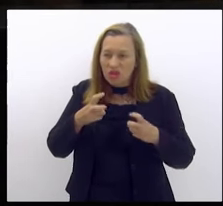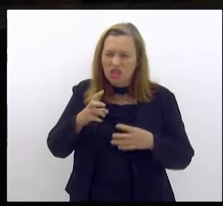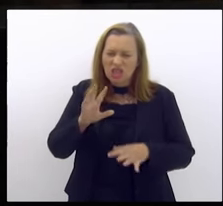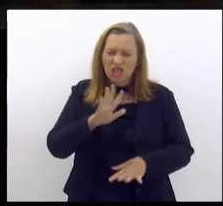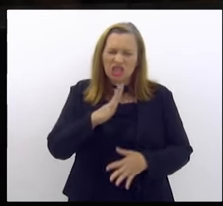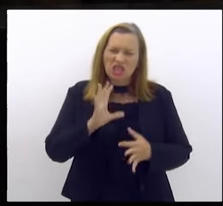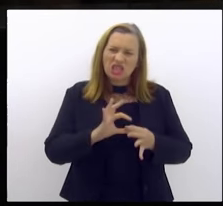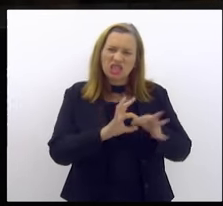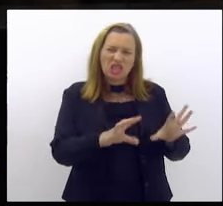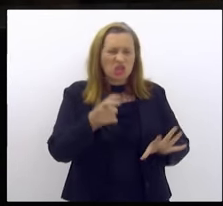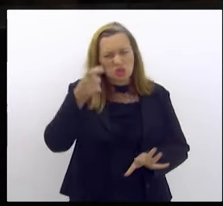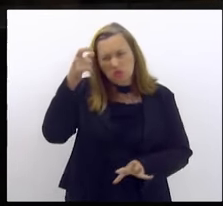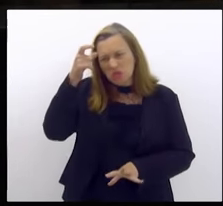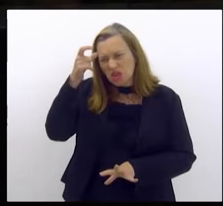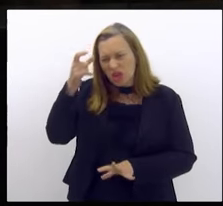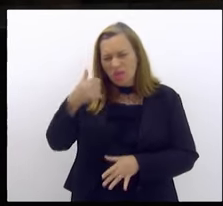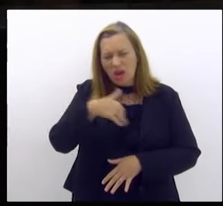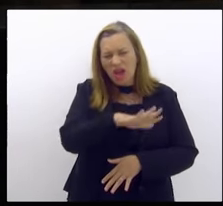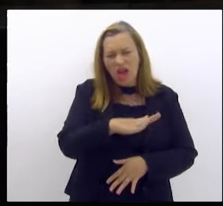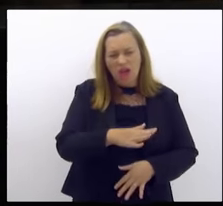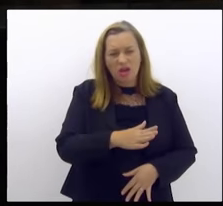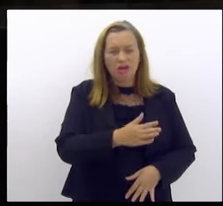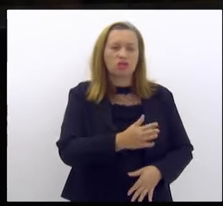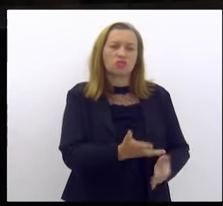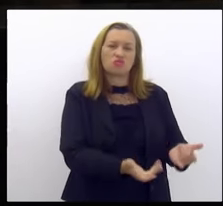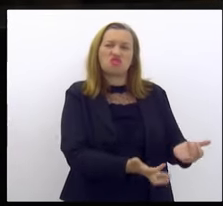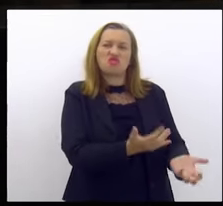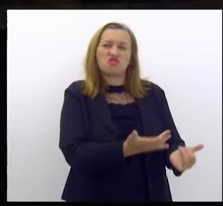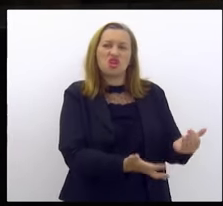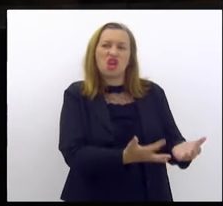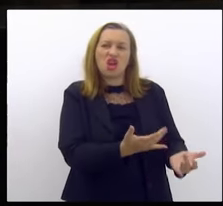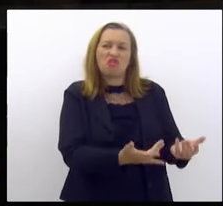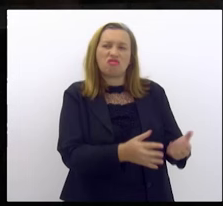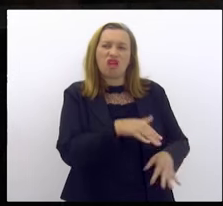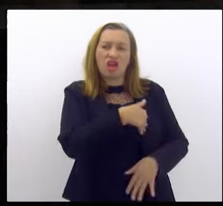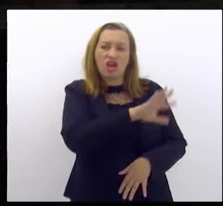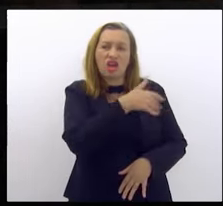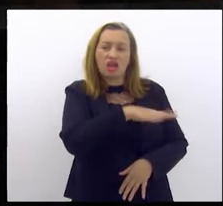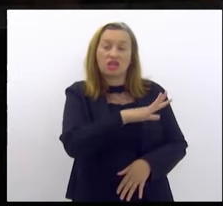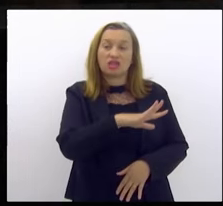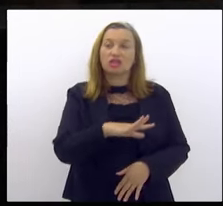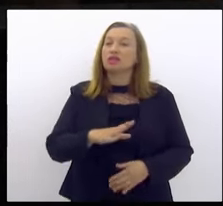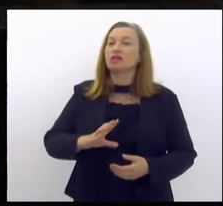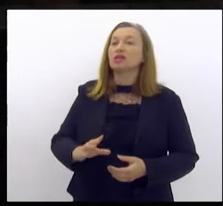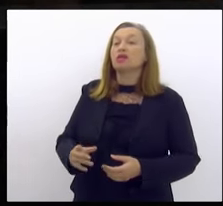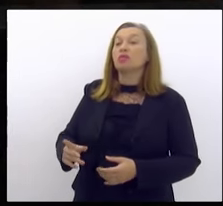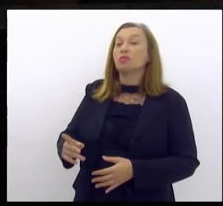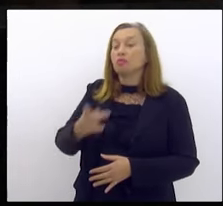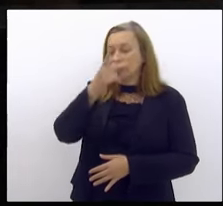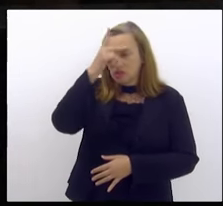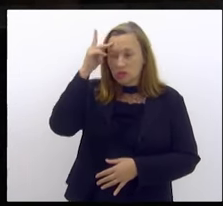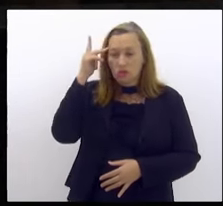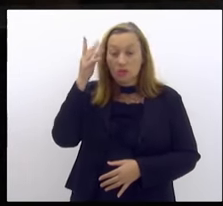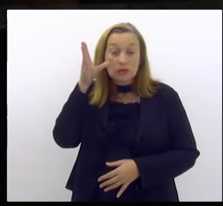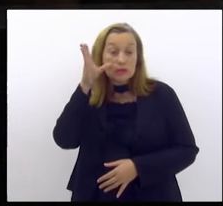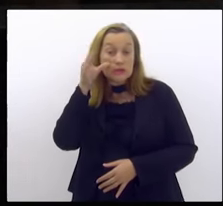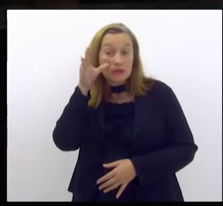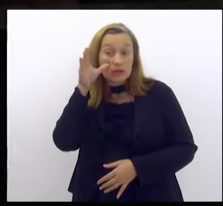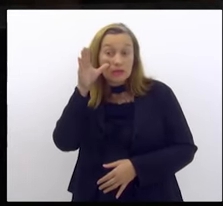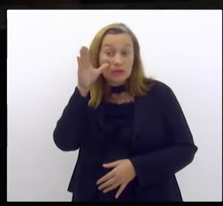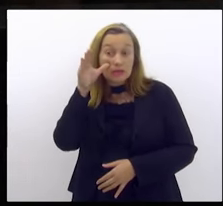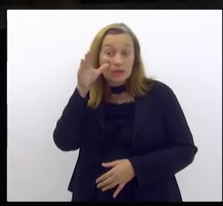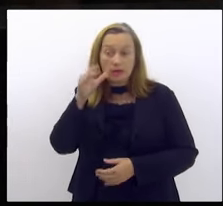inferno, está quentinho lá. Né? Então, mas não é o diabo, não. São obsessores. E o senhor, deputado,